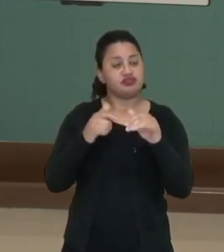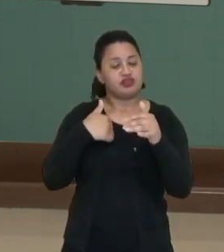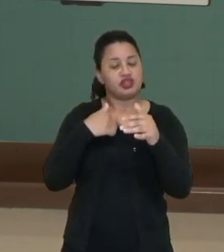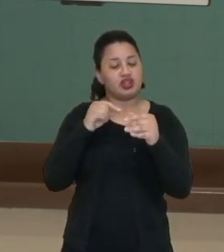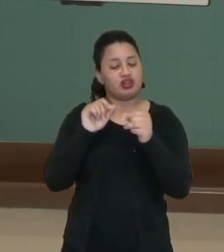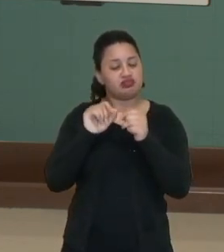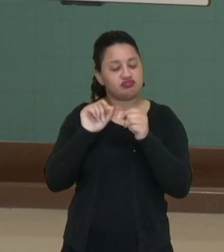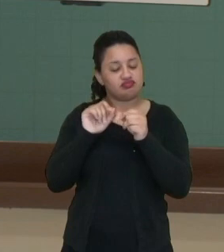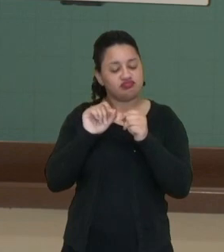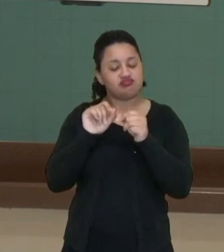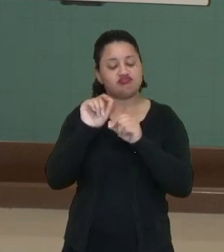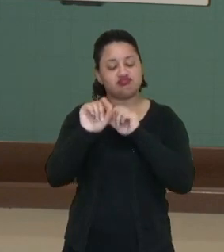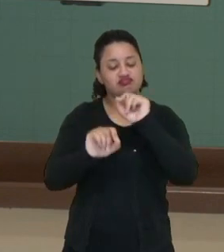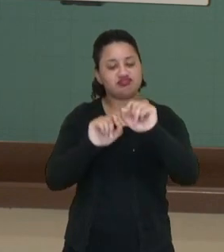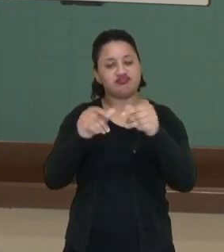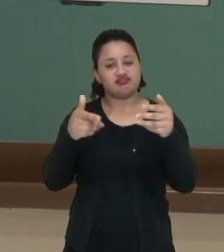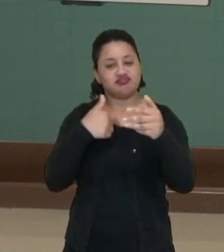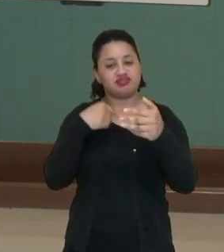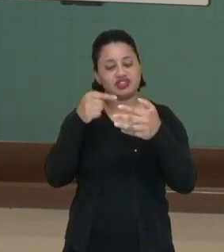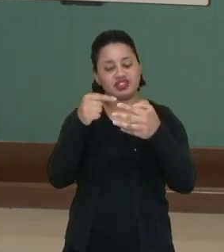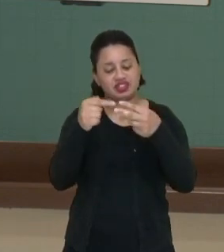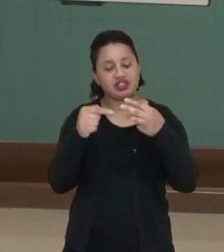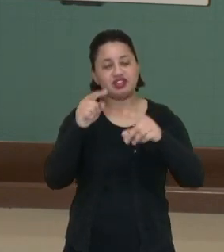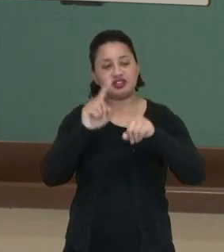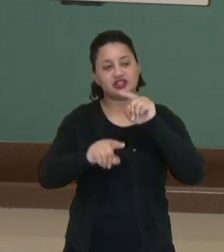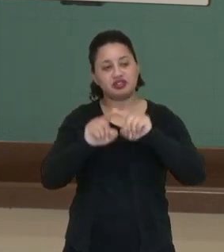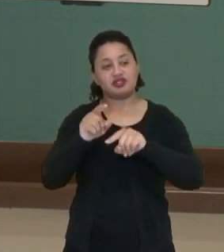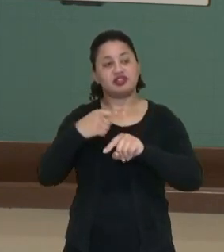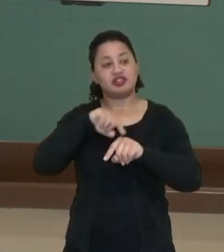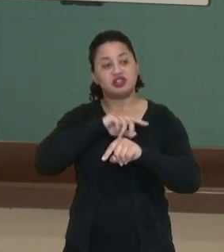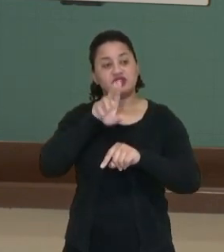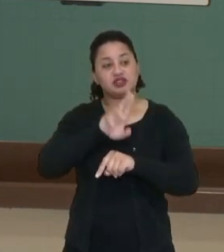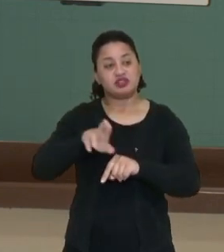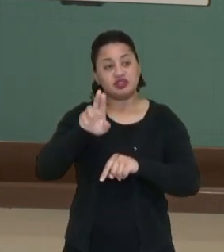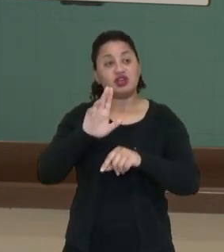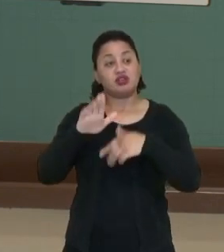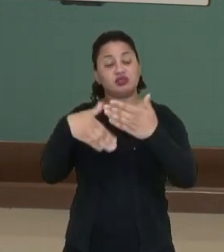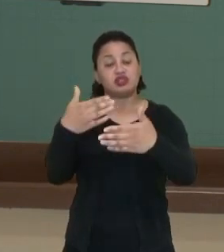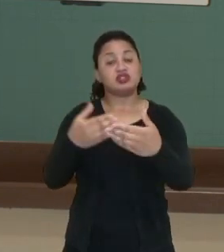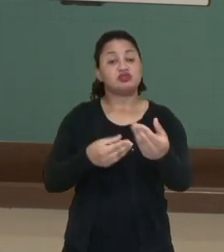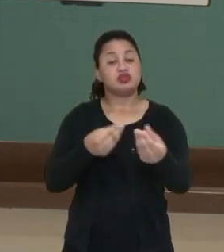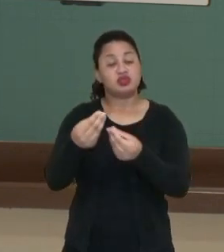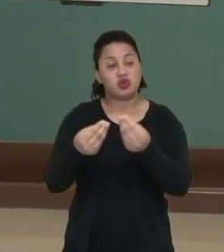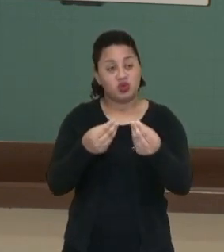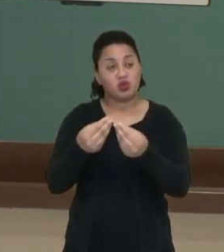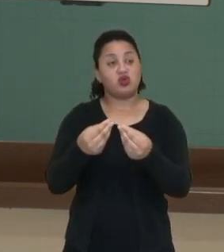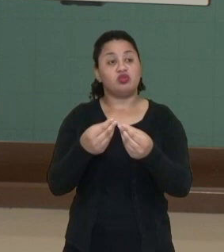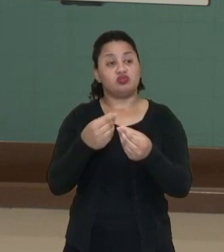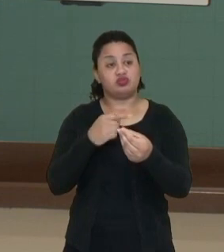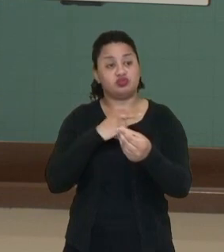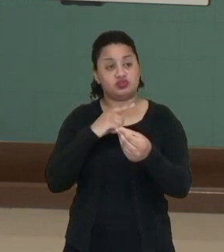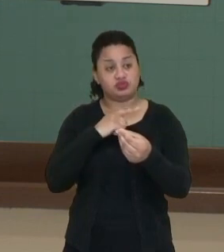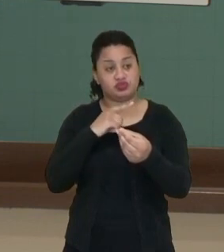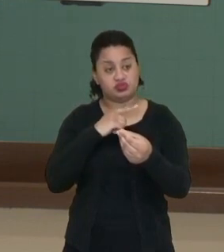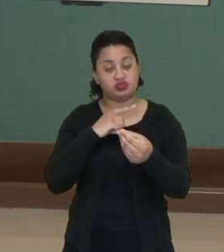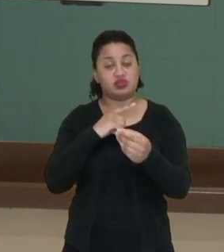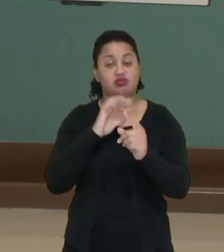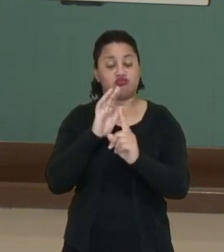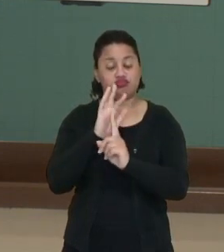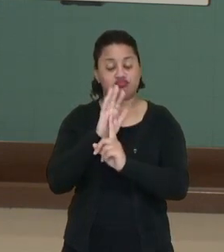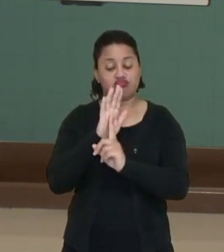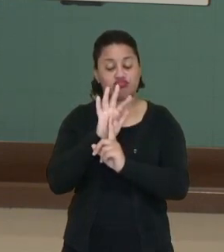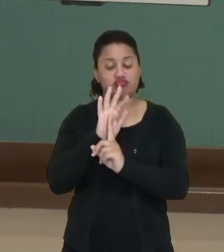são estes utensílios que a gente vai usar. E o procedimento qual será? Vamos acender